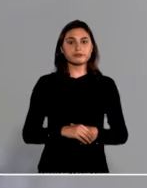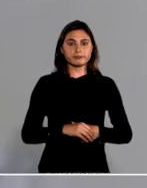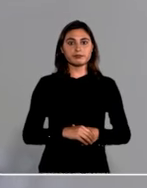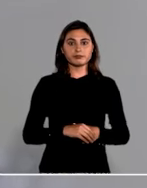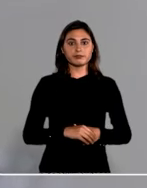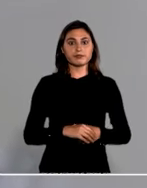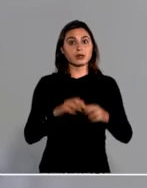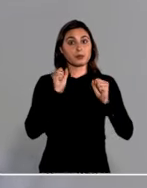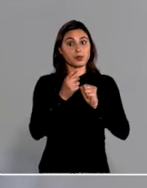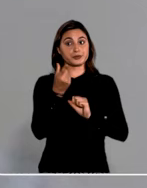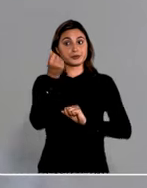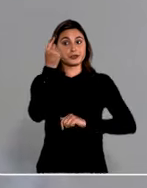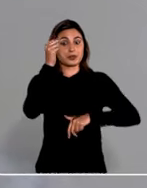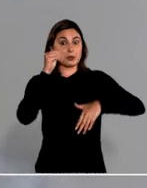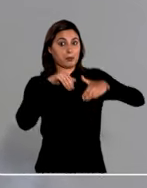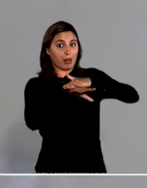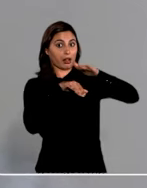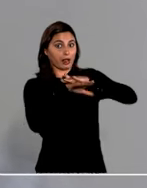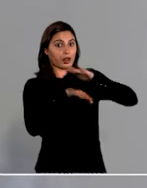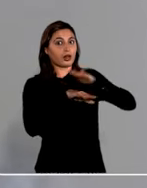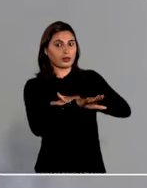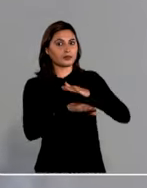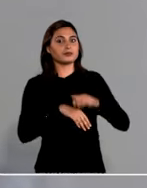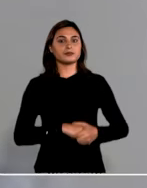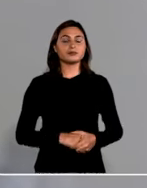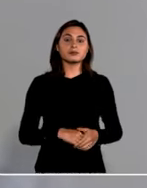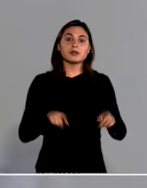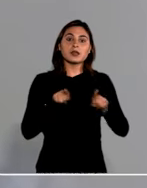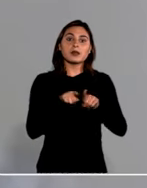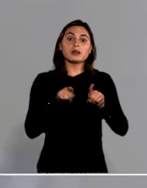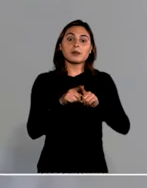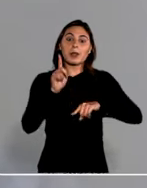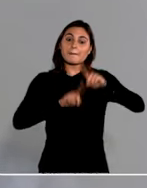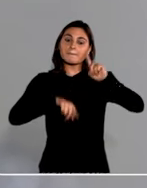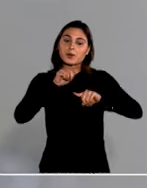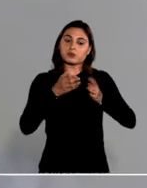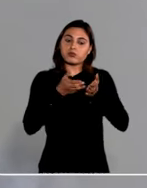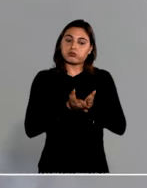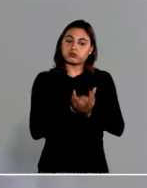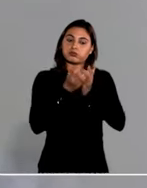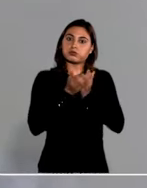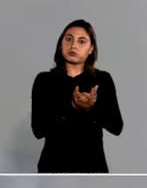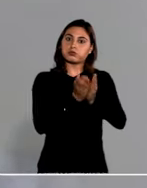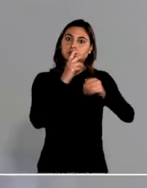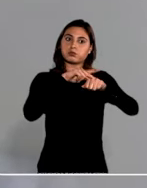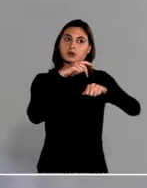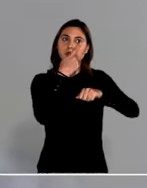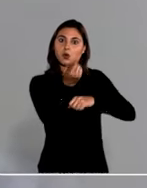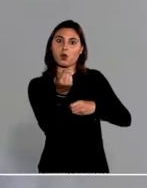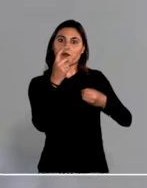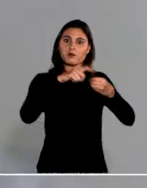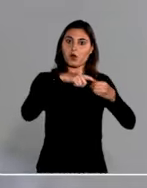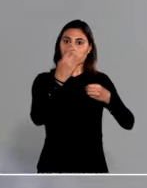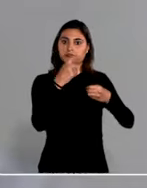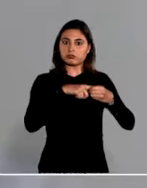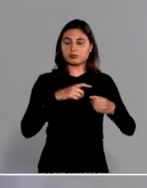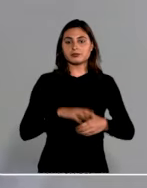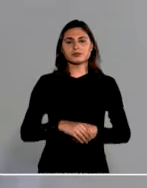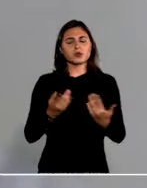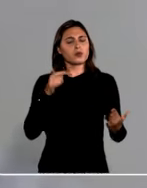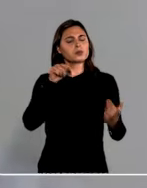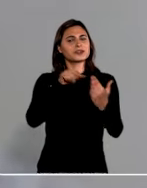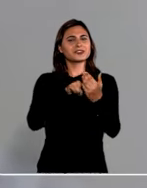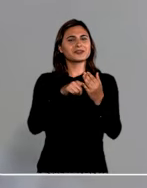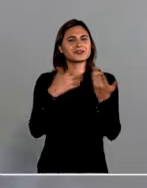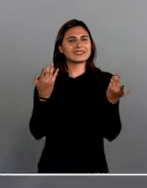fraudulentas né de práticas fraudulentas tem a ver com importação e exportação de mercadorias Qual que é o objetivo da pessoa ao